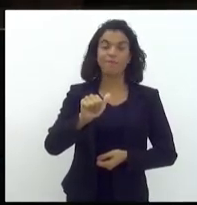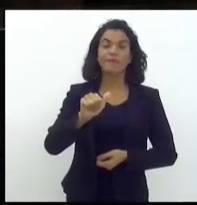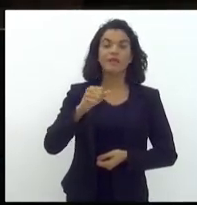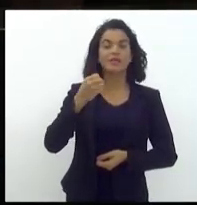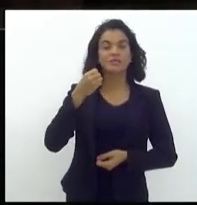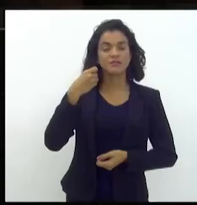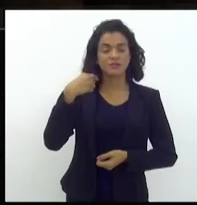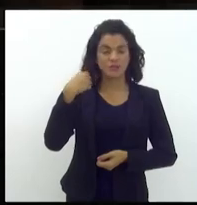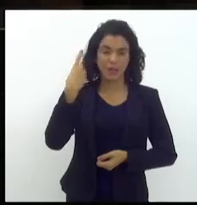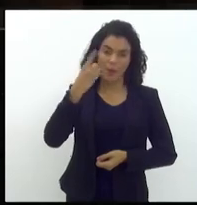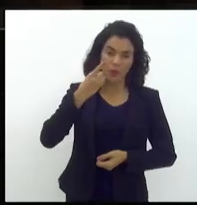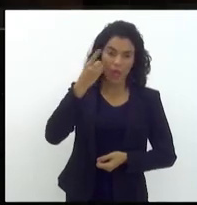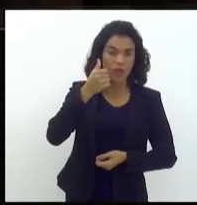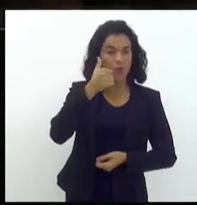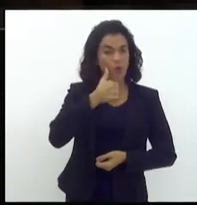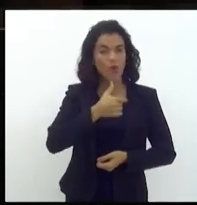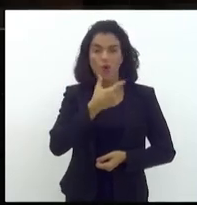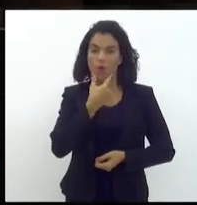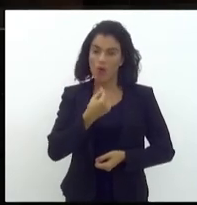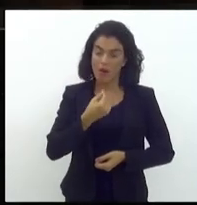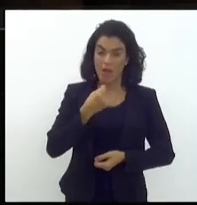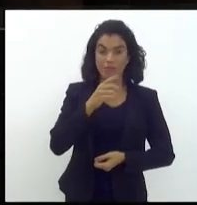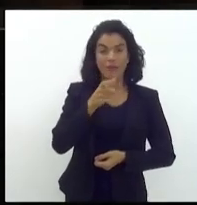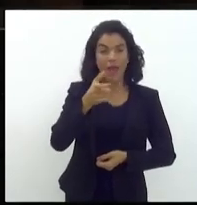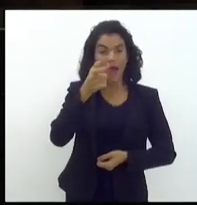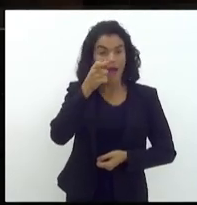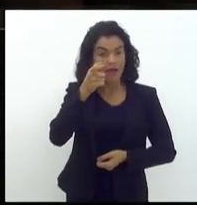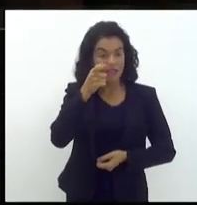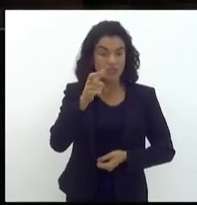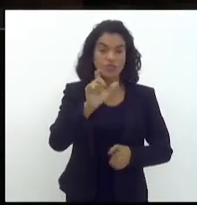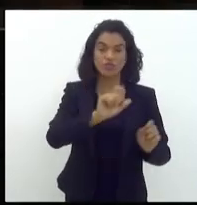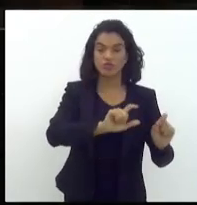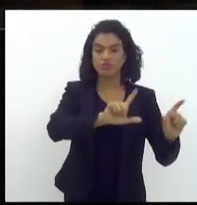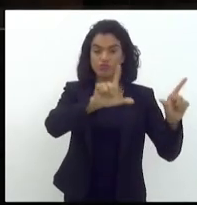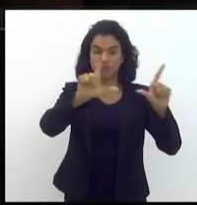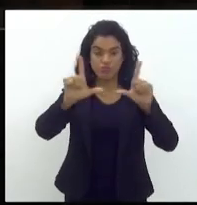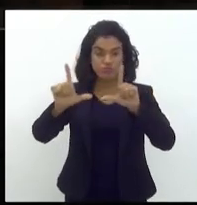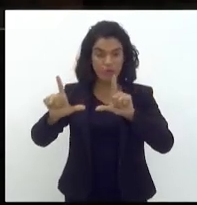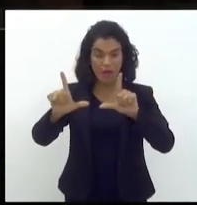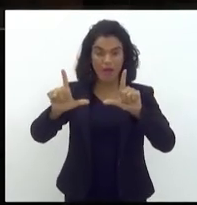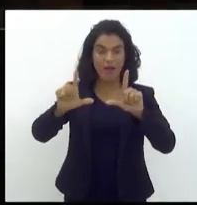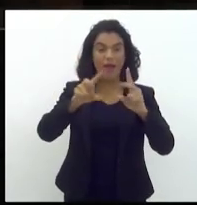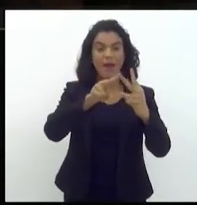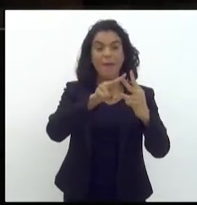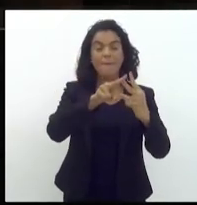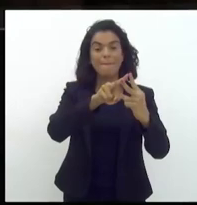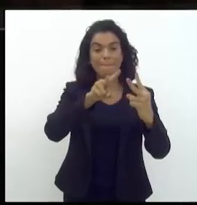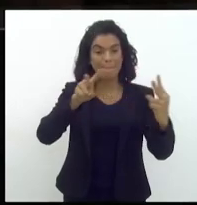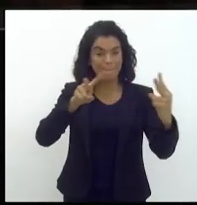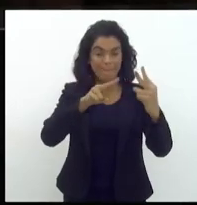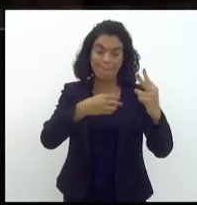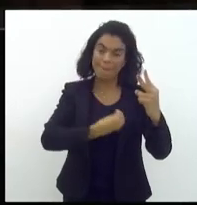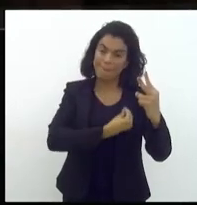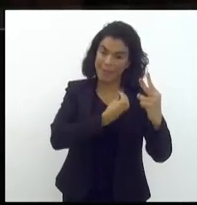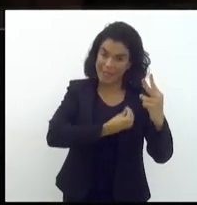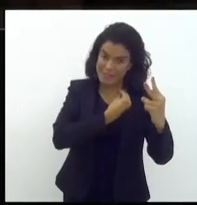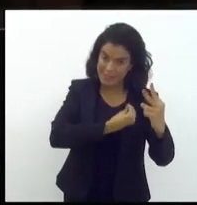deputados que nos assistem de forma presencial